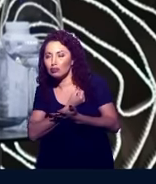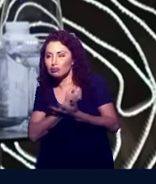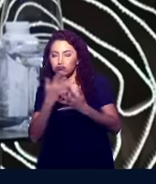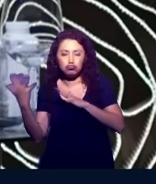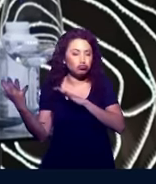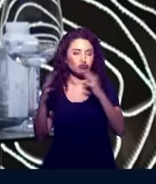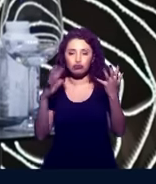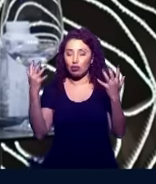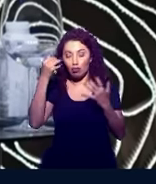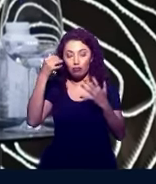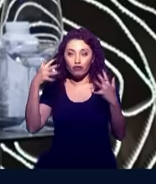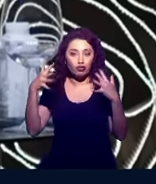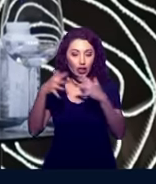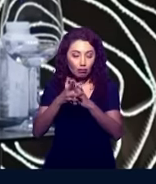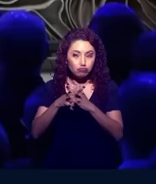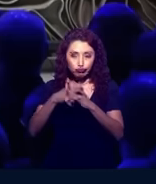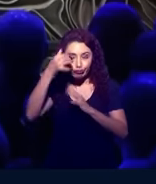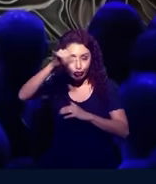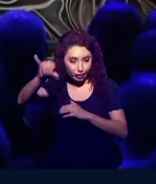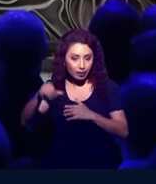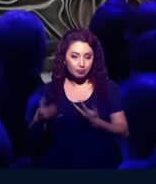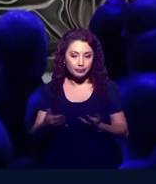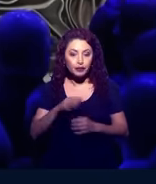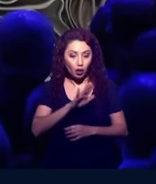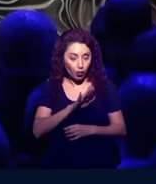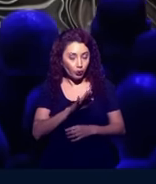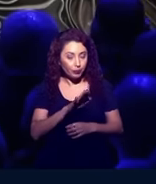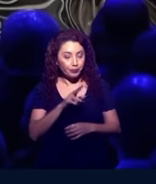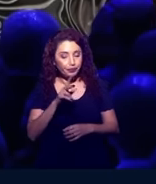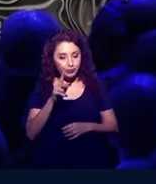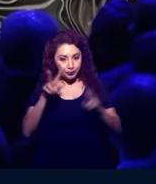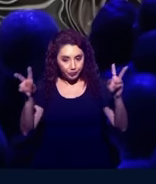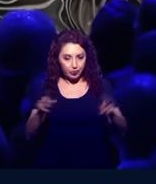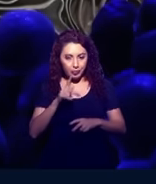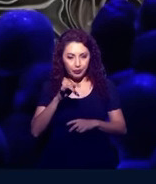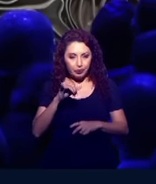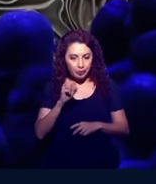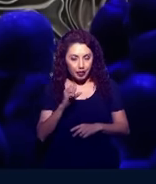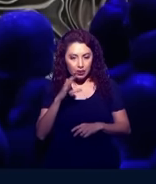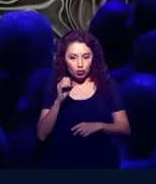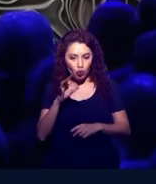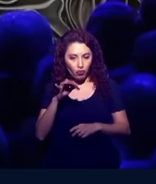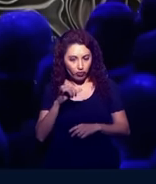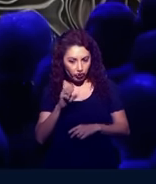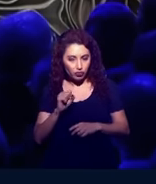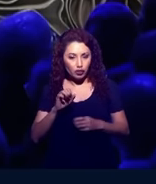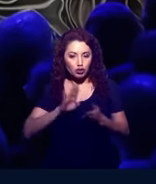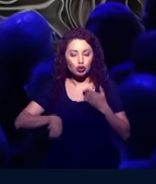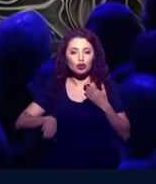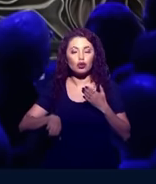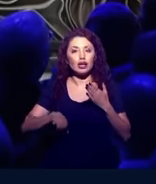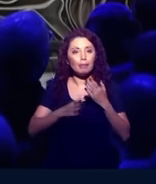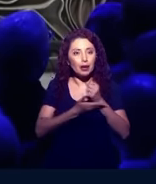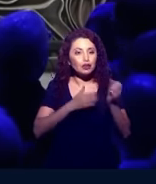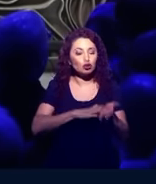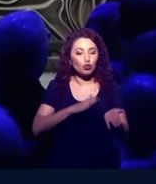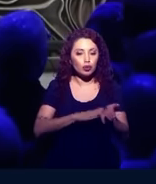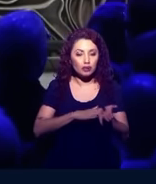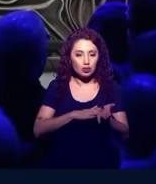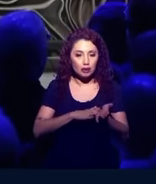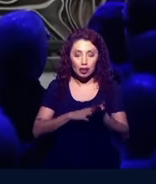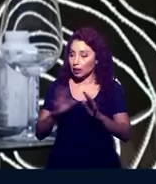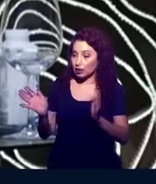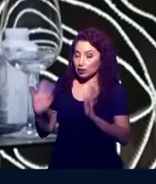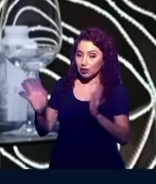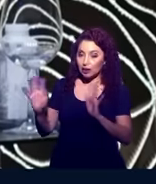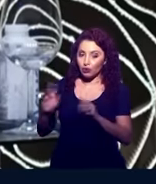tá acontecendo só enfatizando a questão do piscofins Quando Você retirou o ICMS da base de cobrança do piscofins não não não